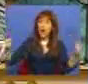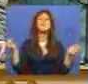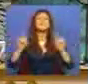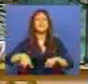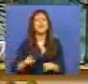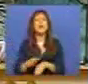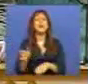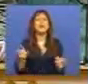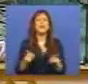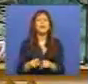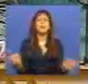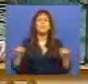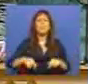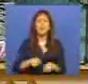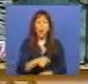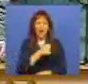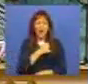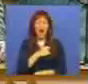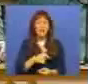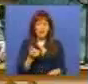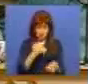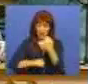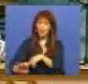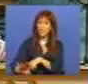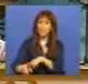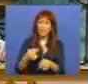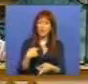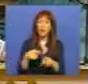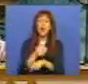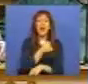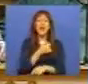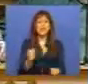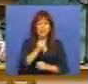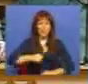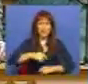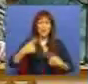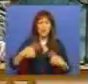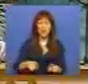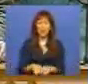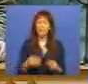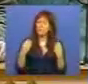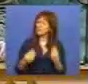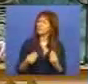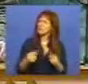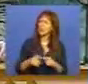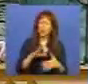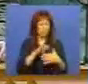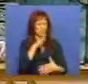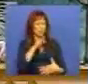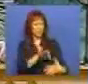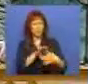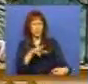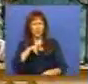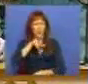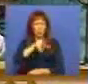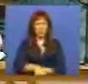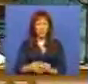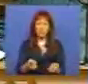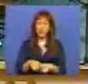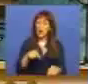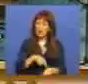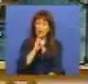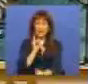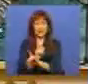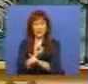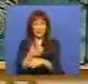também, há cada vez mais casas devolutas e mais casas vazias. É a extraordinária contradição deste país, em que ao